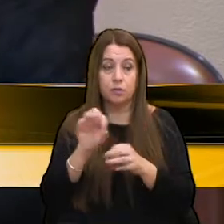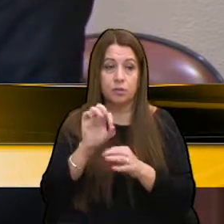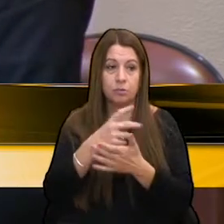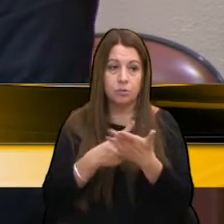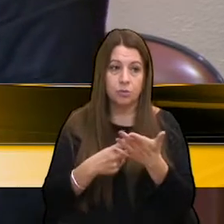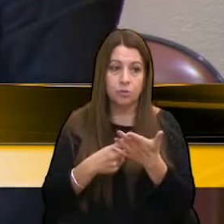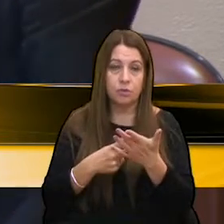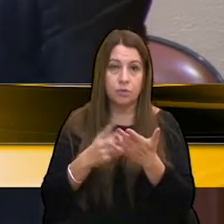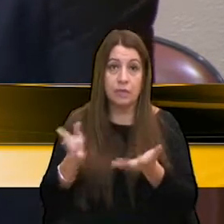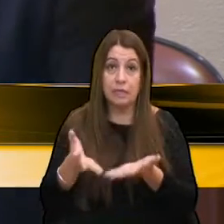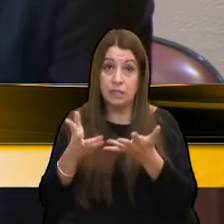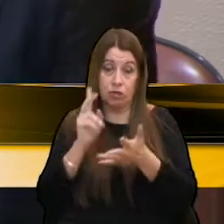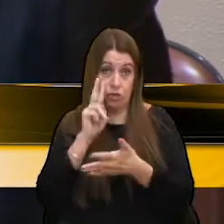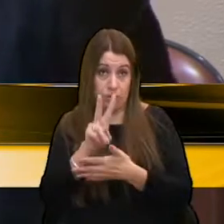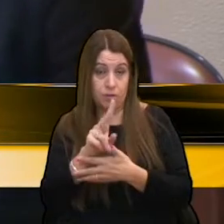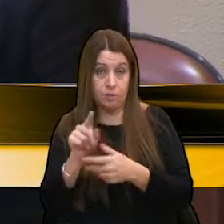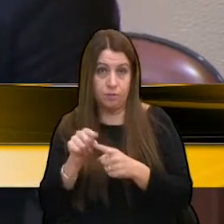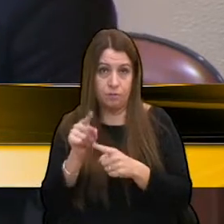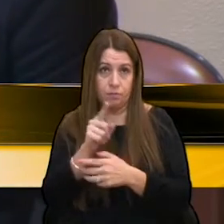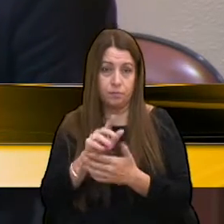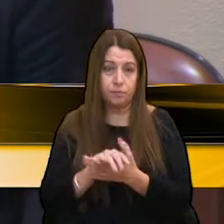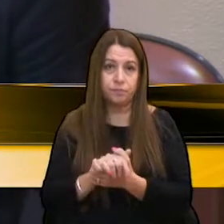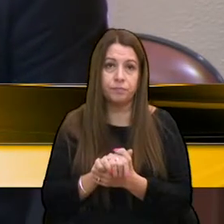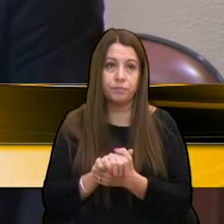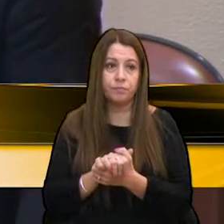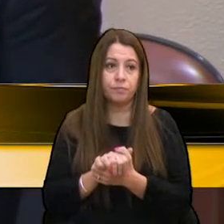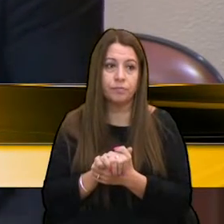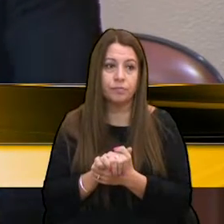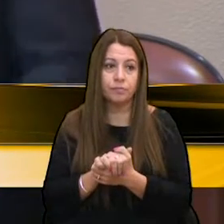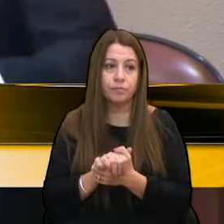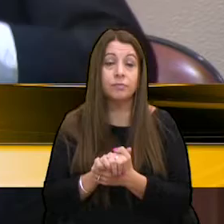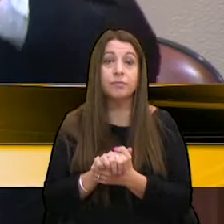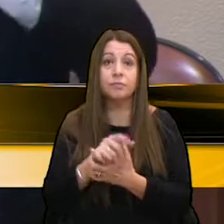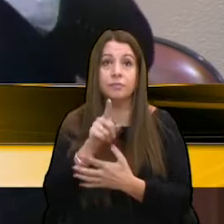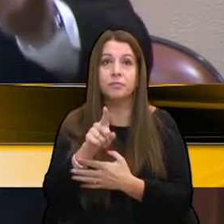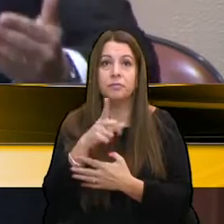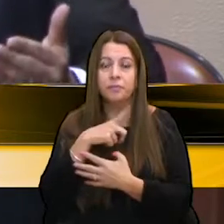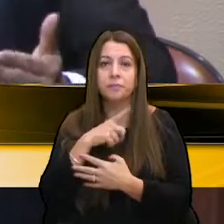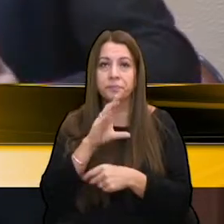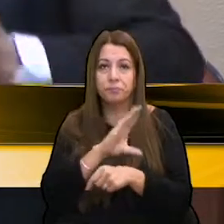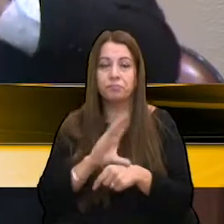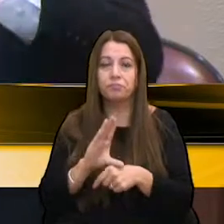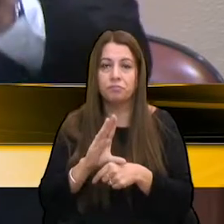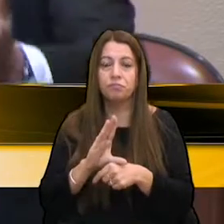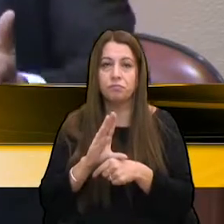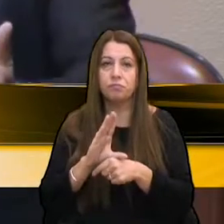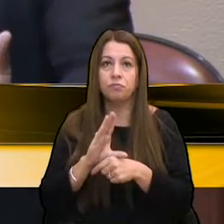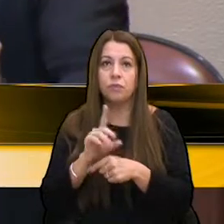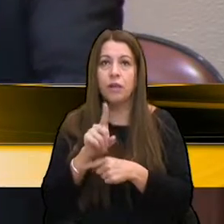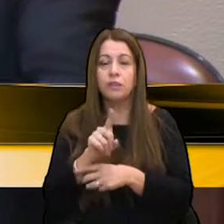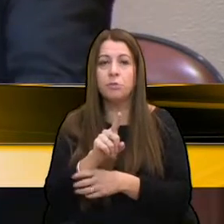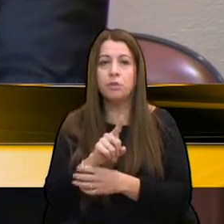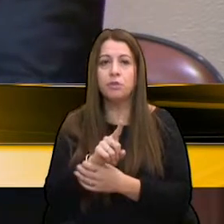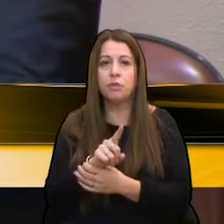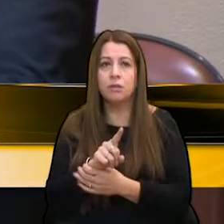Nesse sentido, nobres pares, votarei contrário ao parecer, dando a sugestão de que a comissão